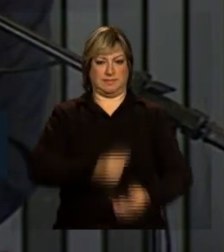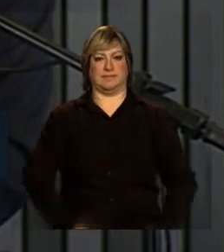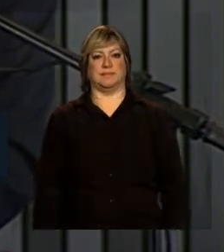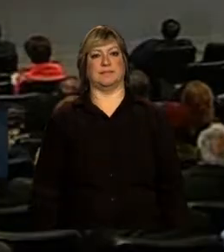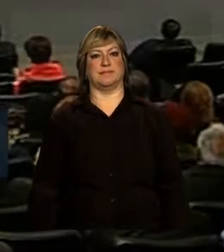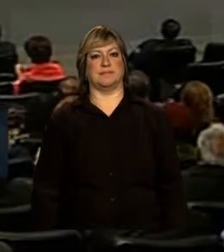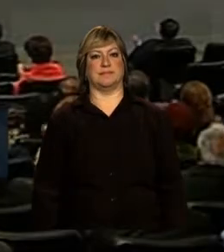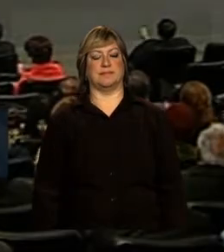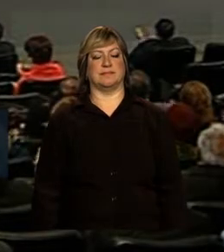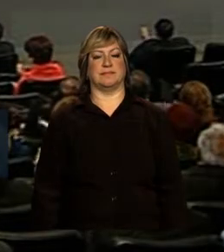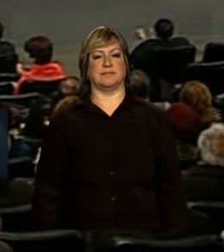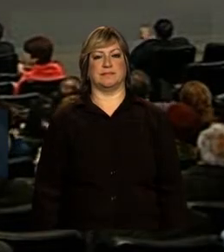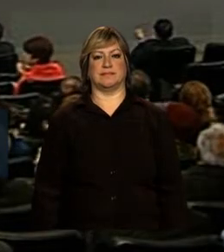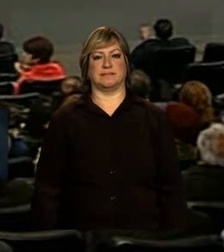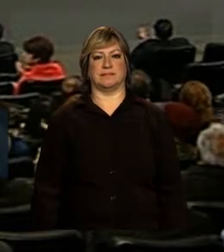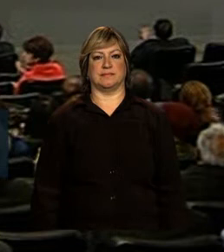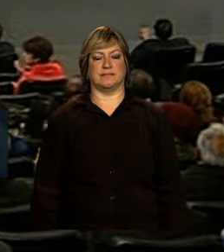Silva.